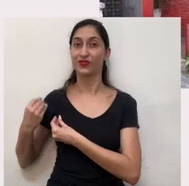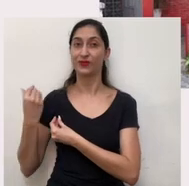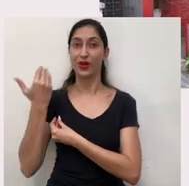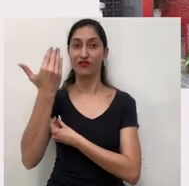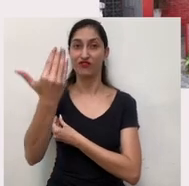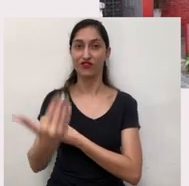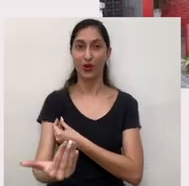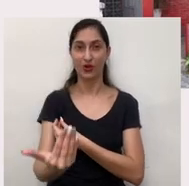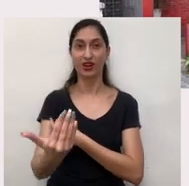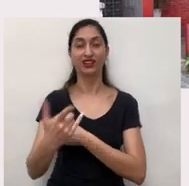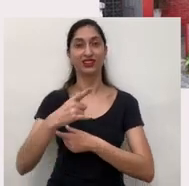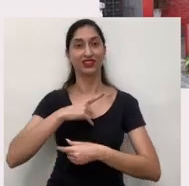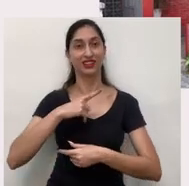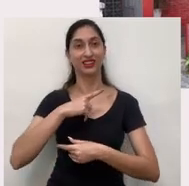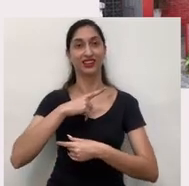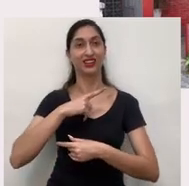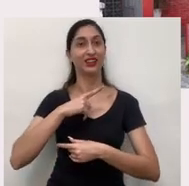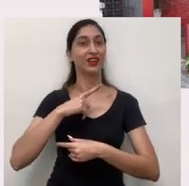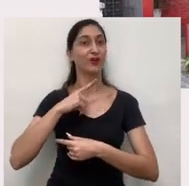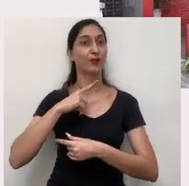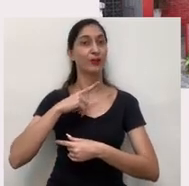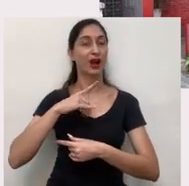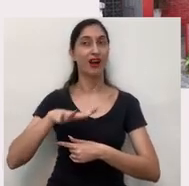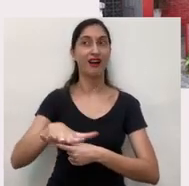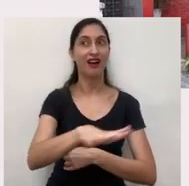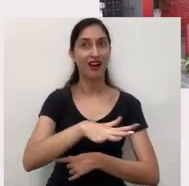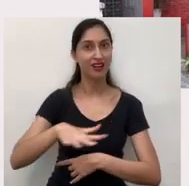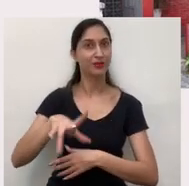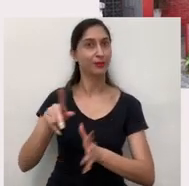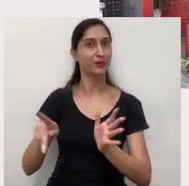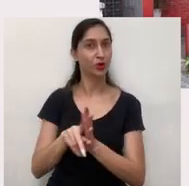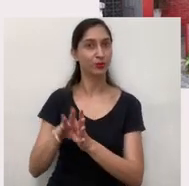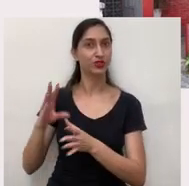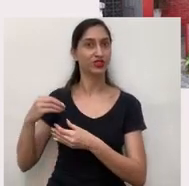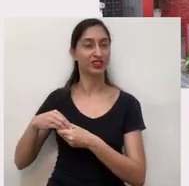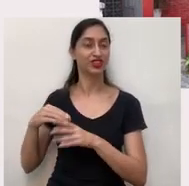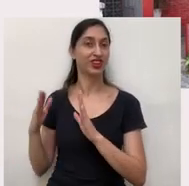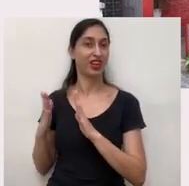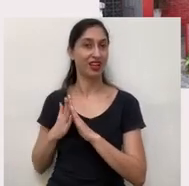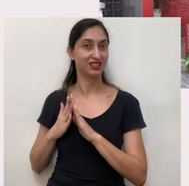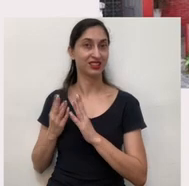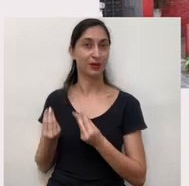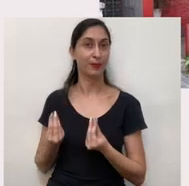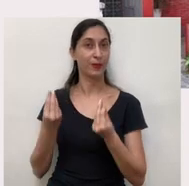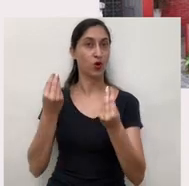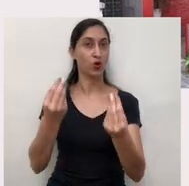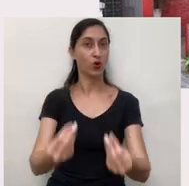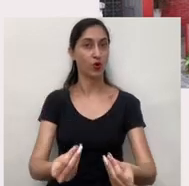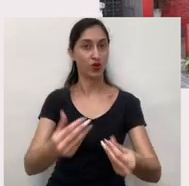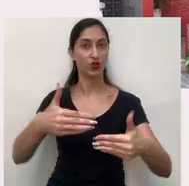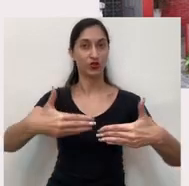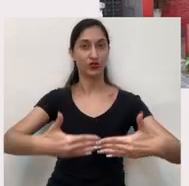sabor doméstico na rua, vamos dizer assim, tem uma porosidade, né? E tem